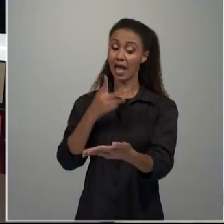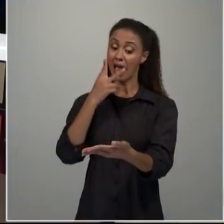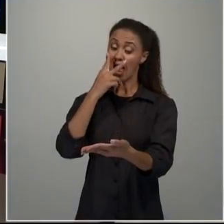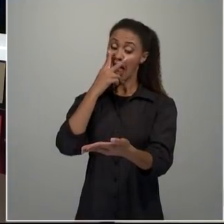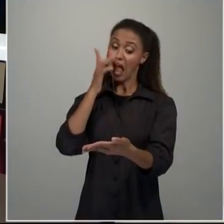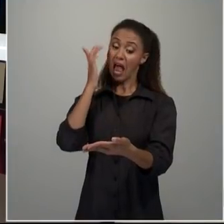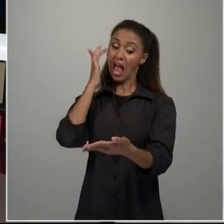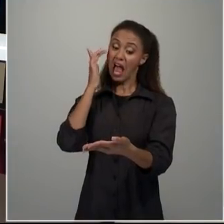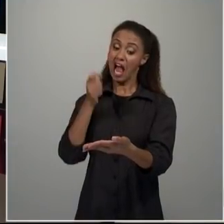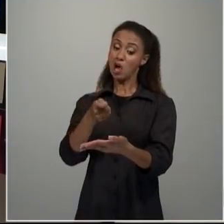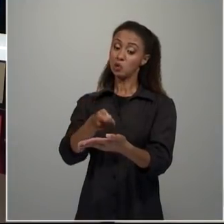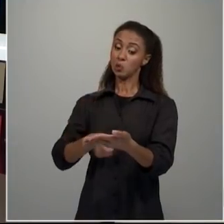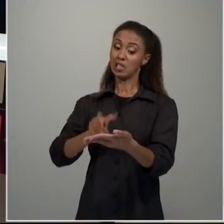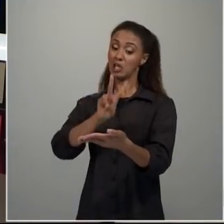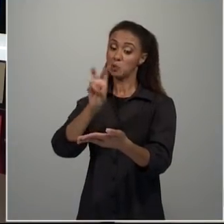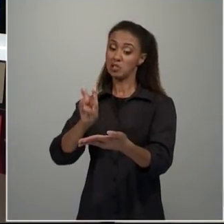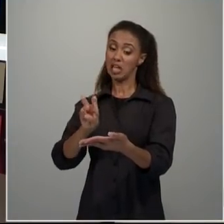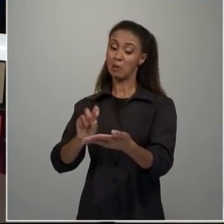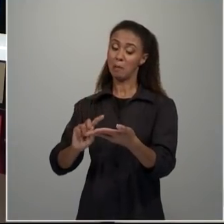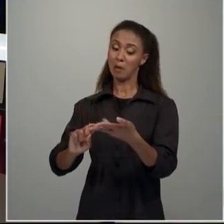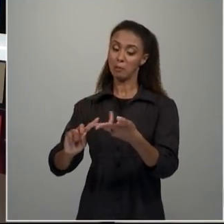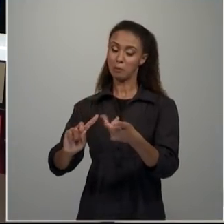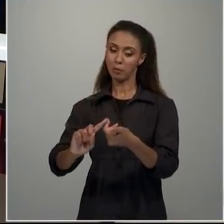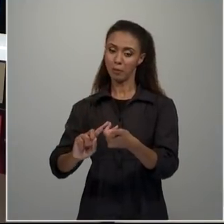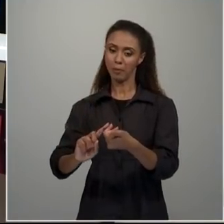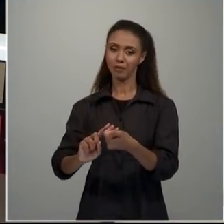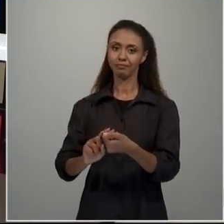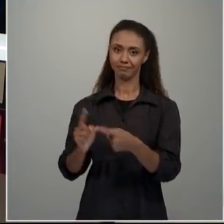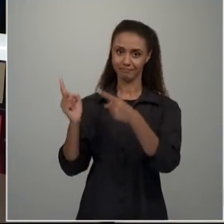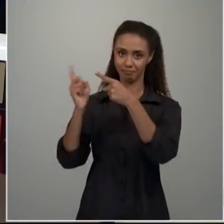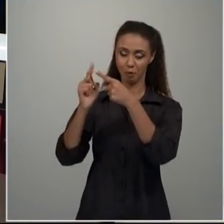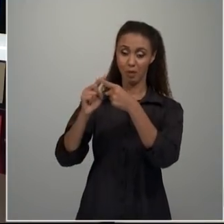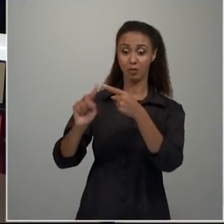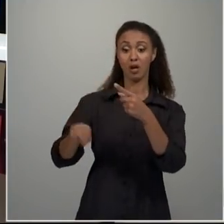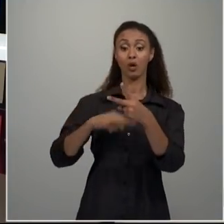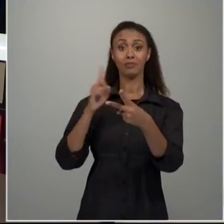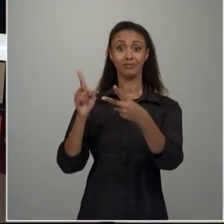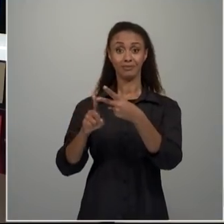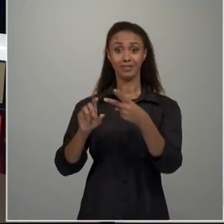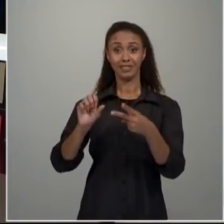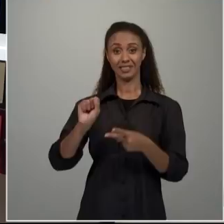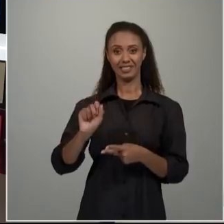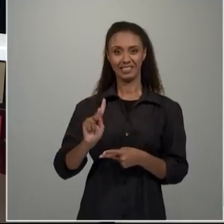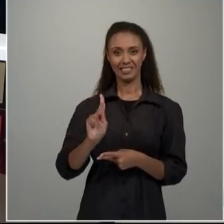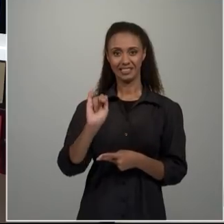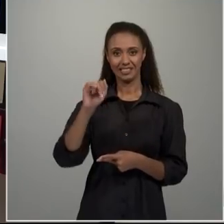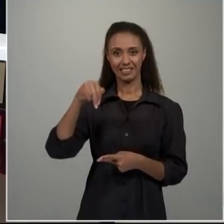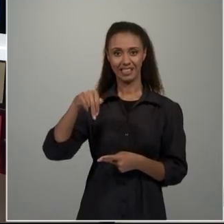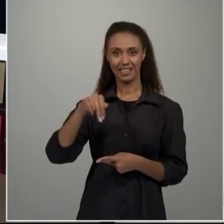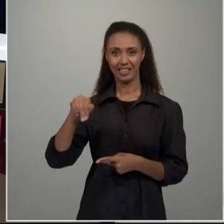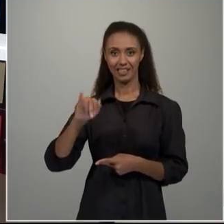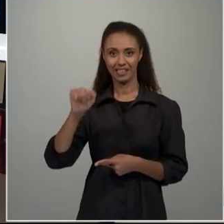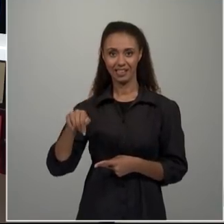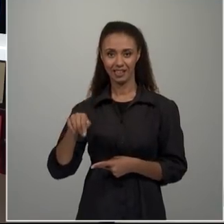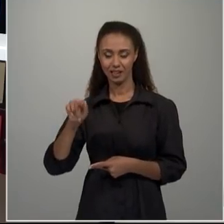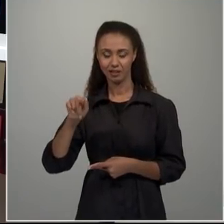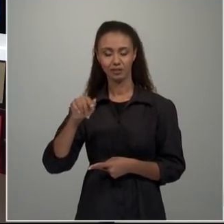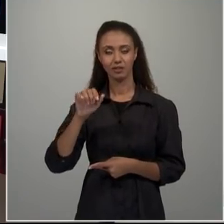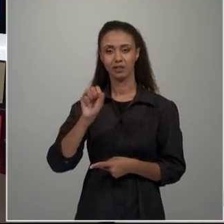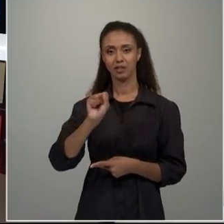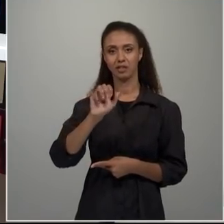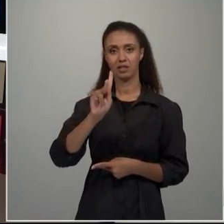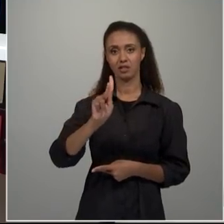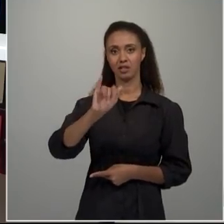coisa depois o esqui me que nem uma palavra engraçado é diferente mas ela vem de uma ação da culinária que é